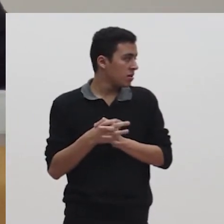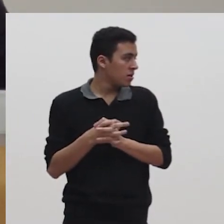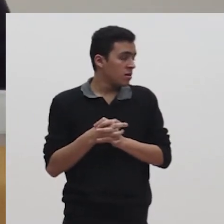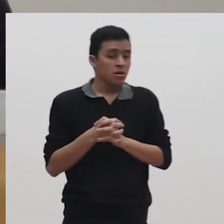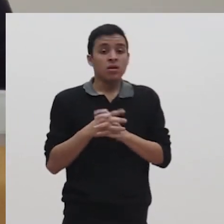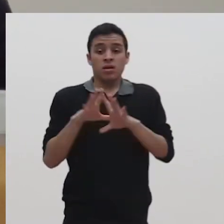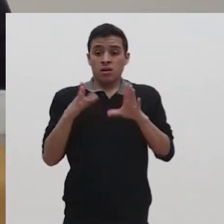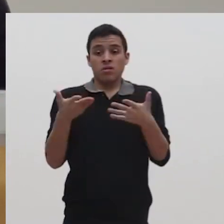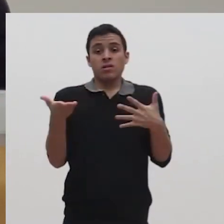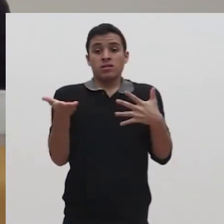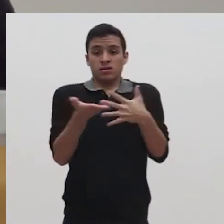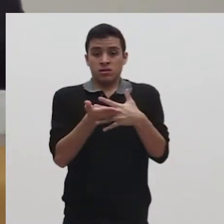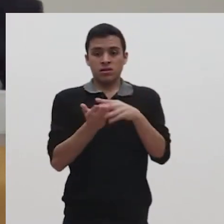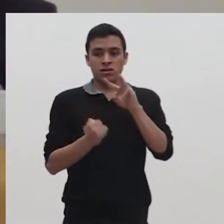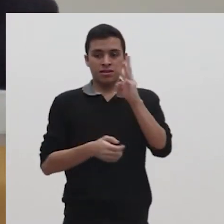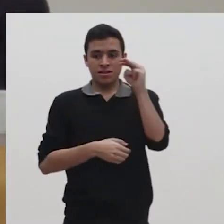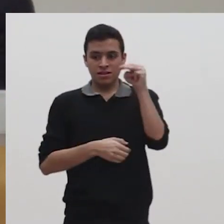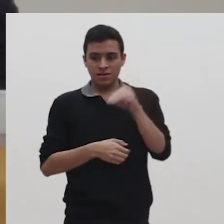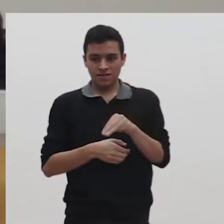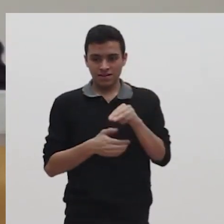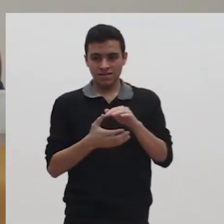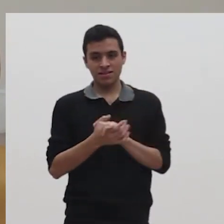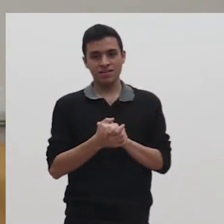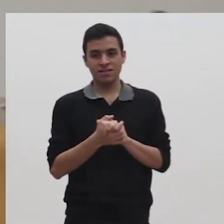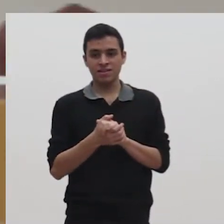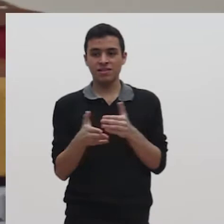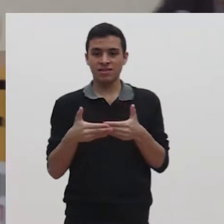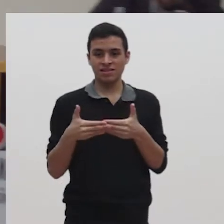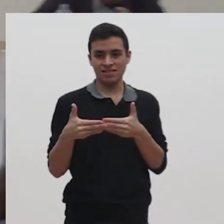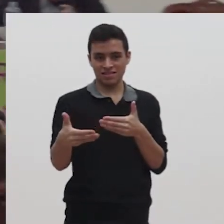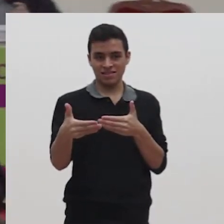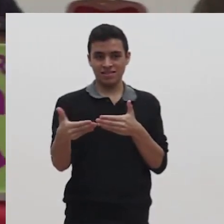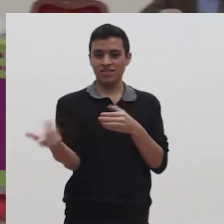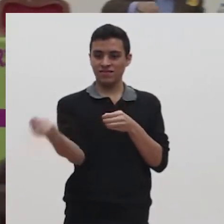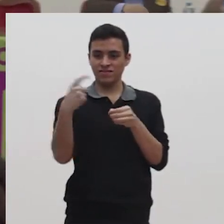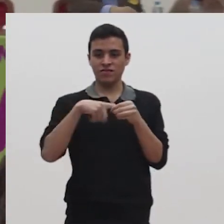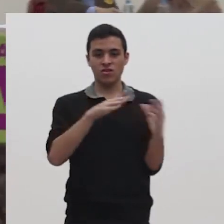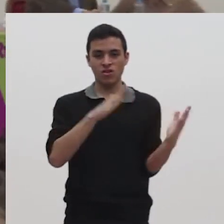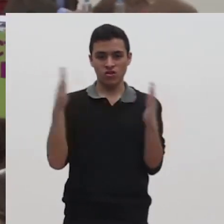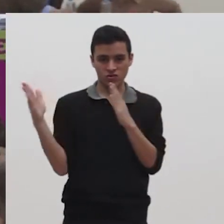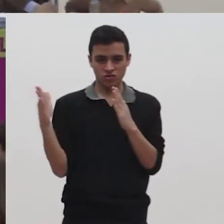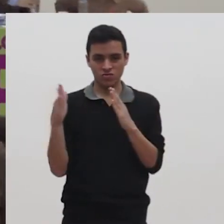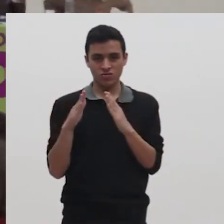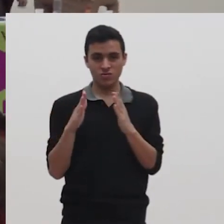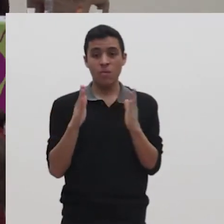Vamos fazer um intervalo de 3 minutos, daí na sequência vamos para o bloco 2.